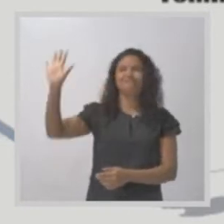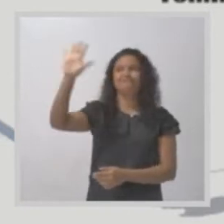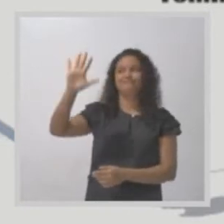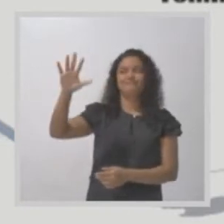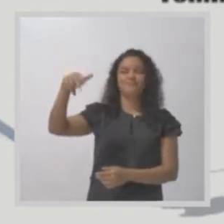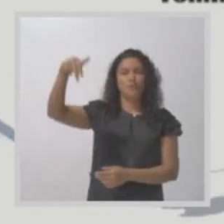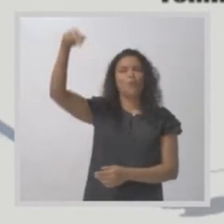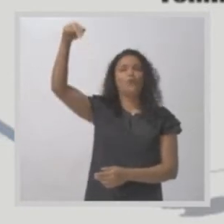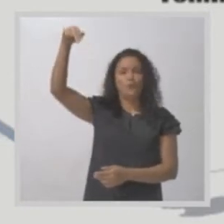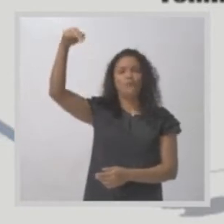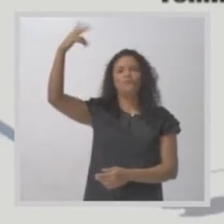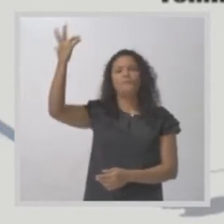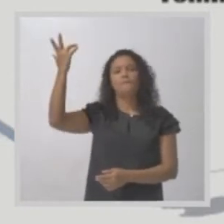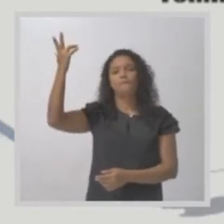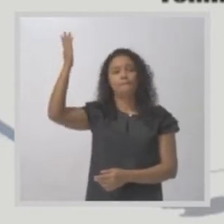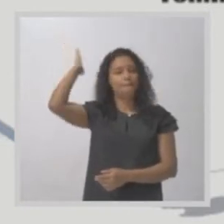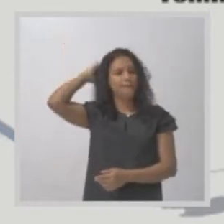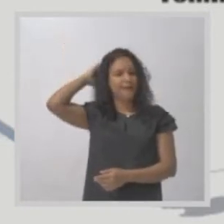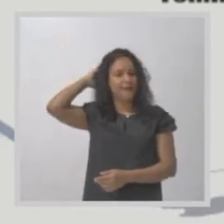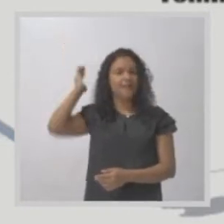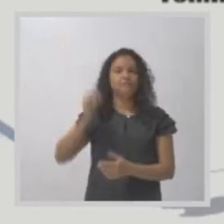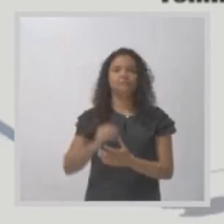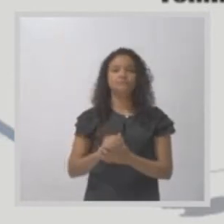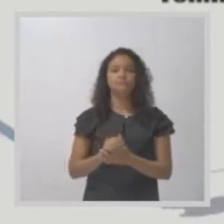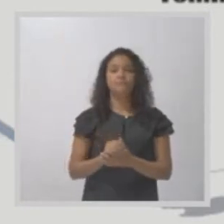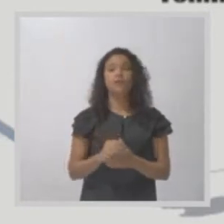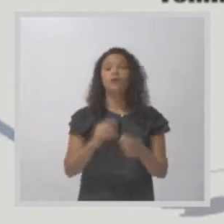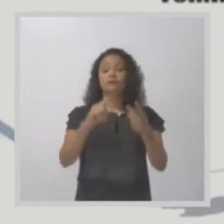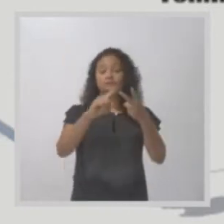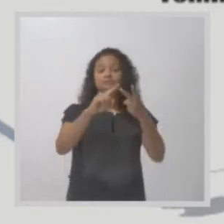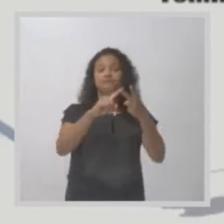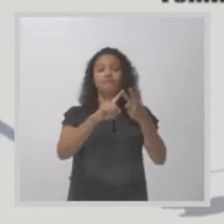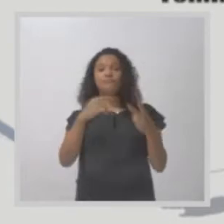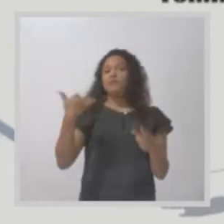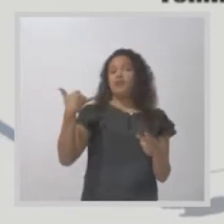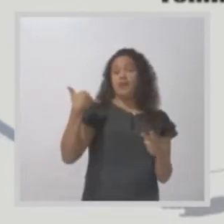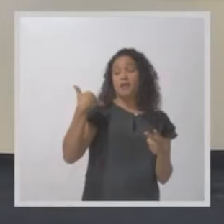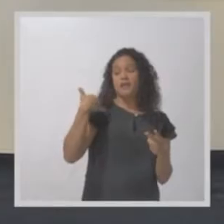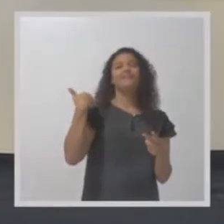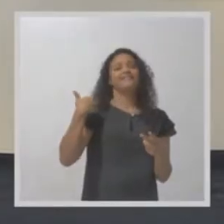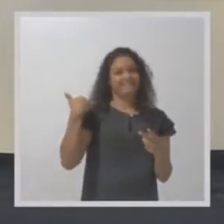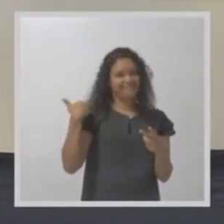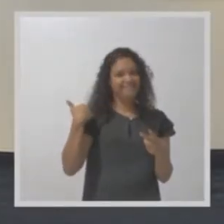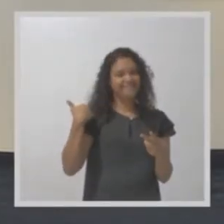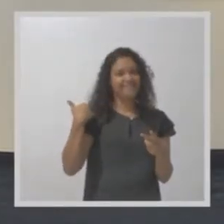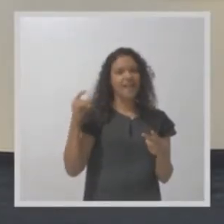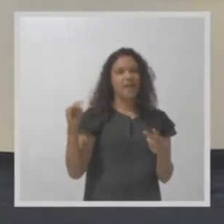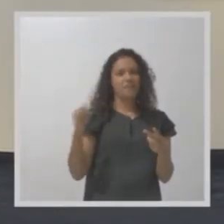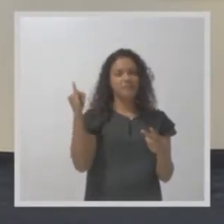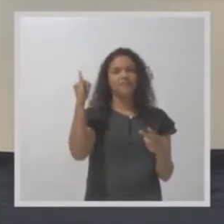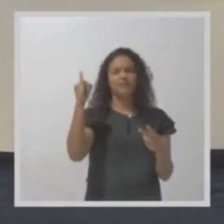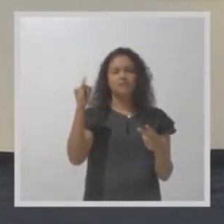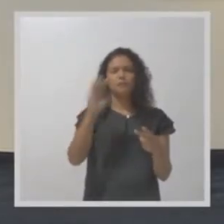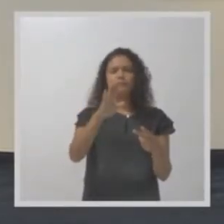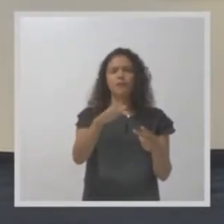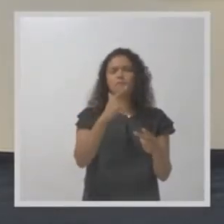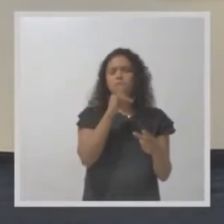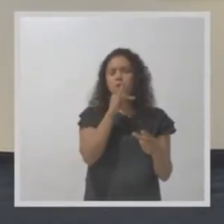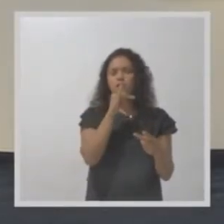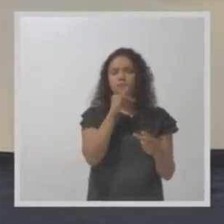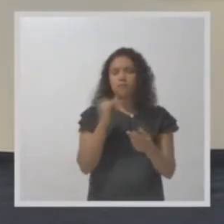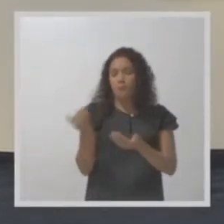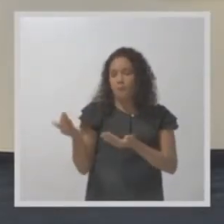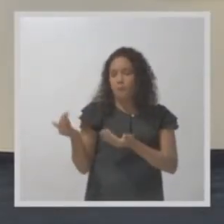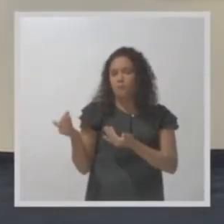geográfica. A idade, quando os jovens vão conversar com as pessoas mais velhas, eles vão perceber